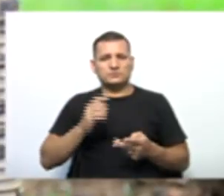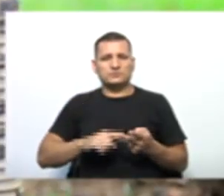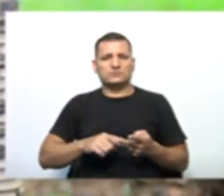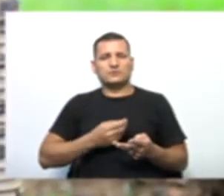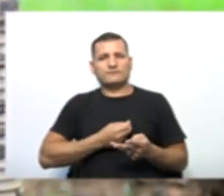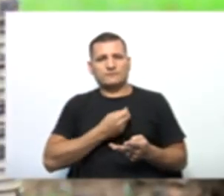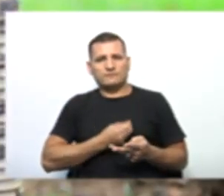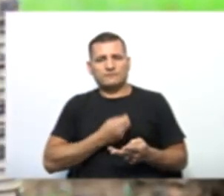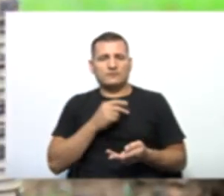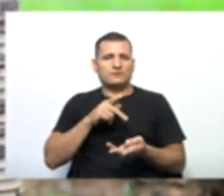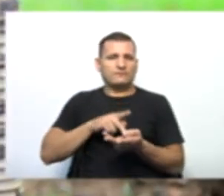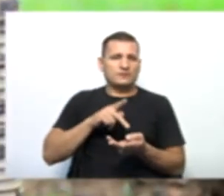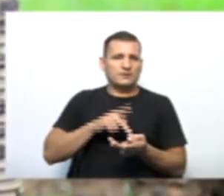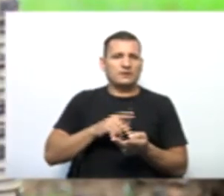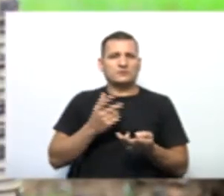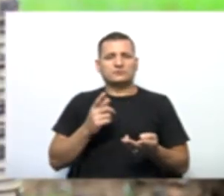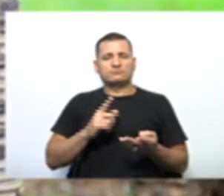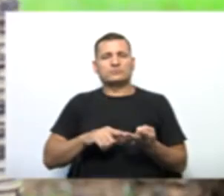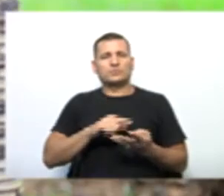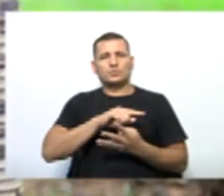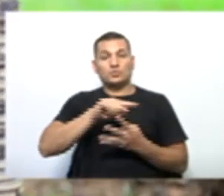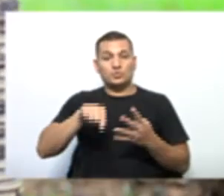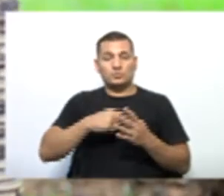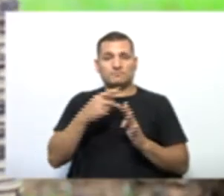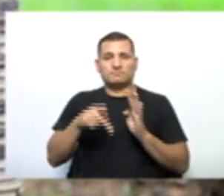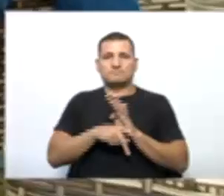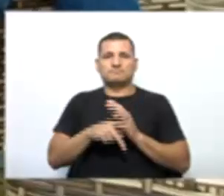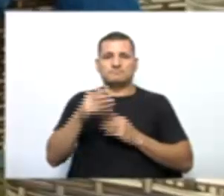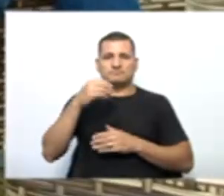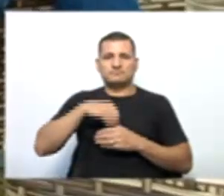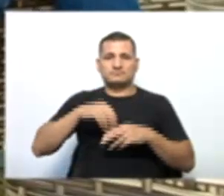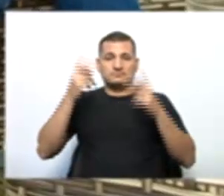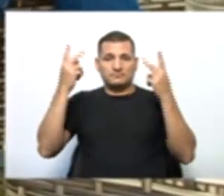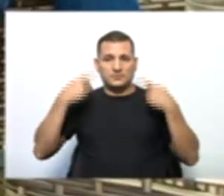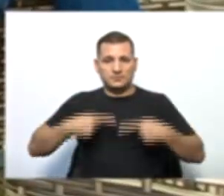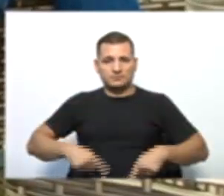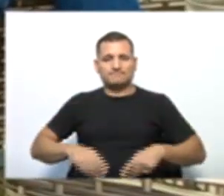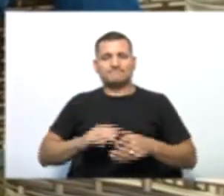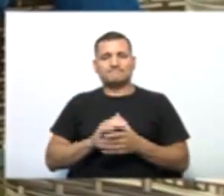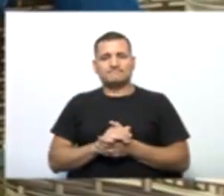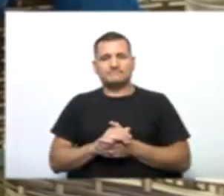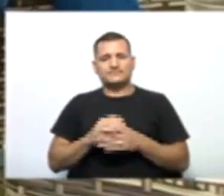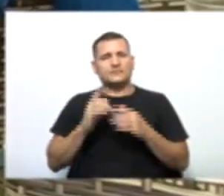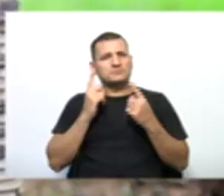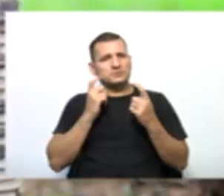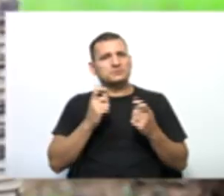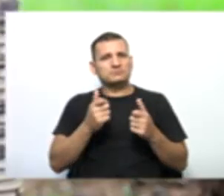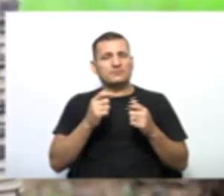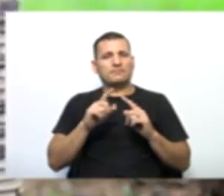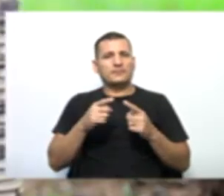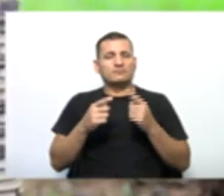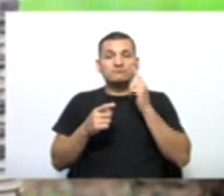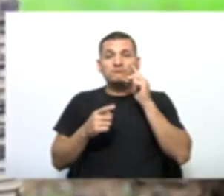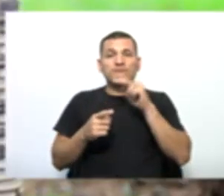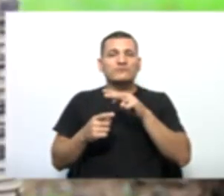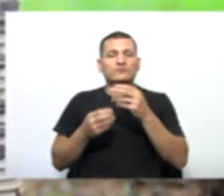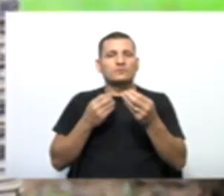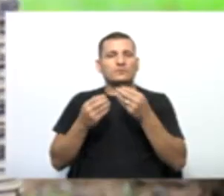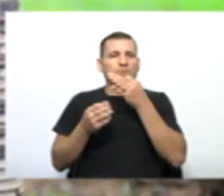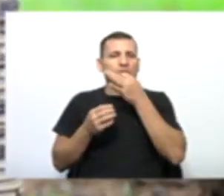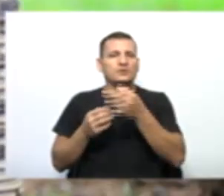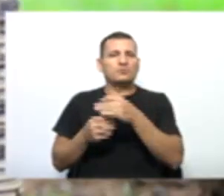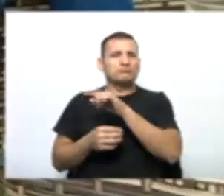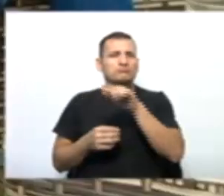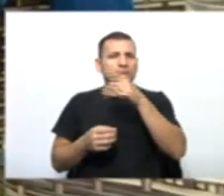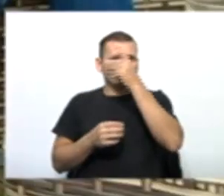verdade, viver esses fatores que são próprios do ser humano mesmo. Muito interessante, Fernanda. Mas vem cá, vamos ouvir a opinião das pessoas na rua. O que elas pensam